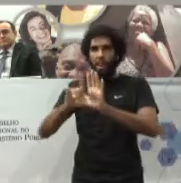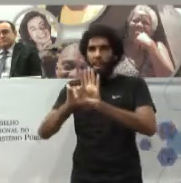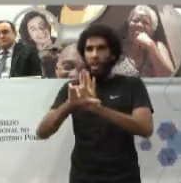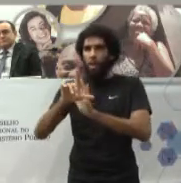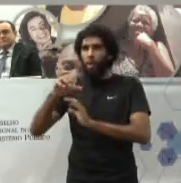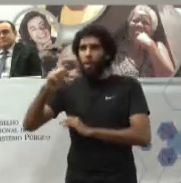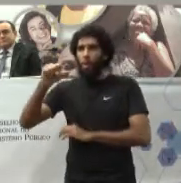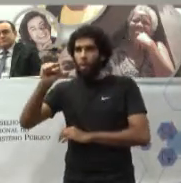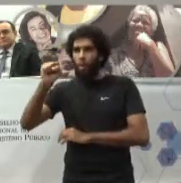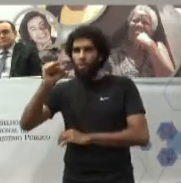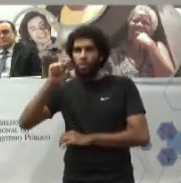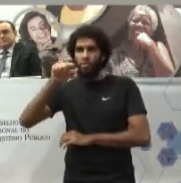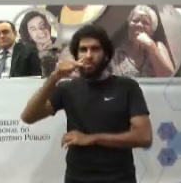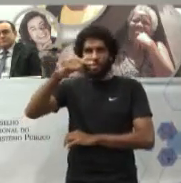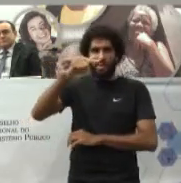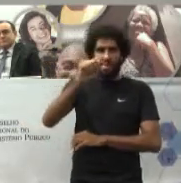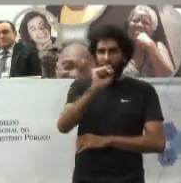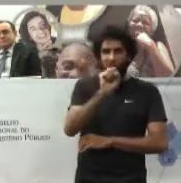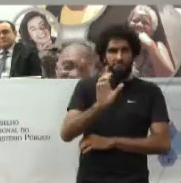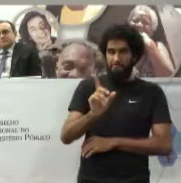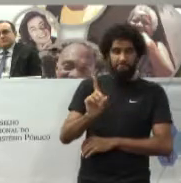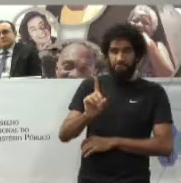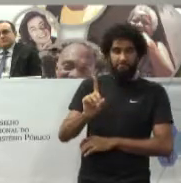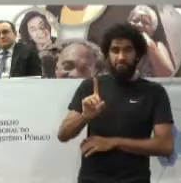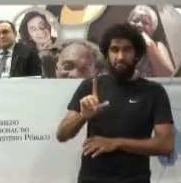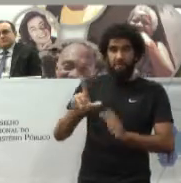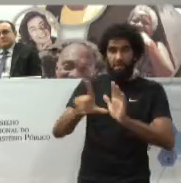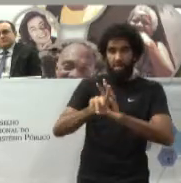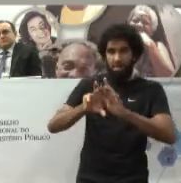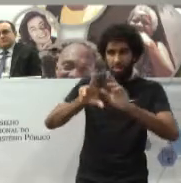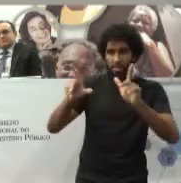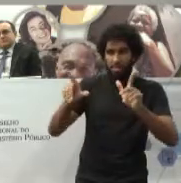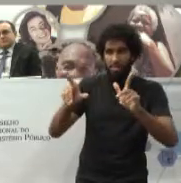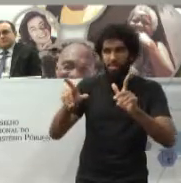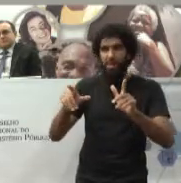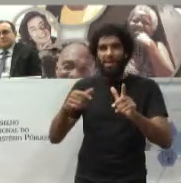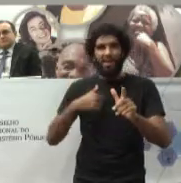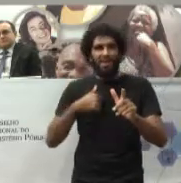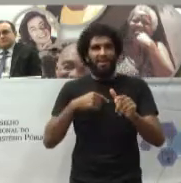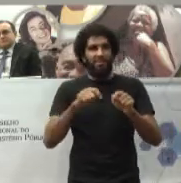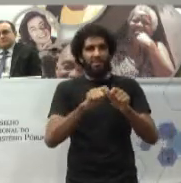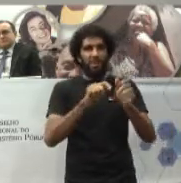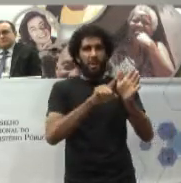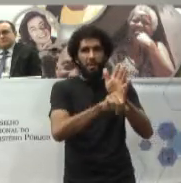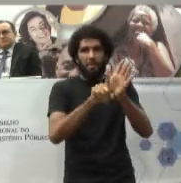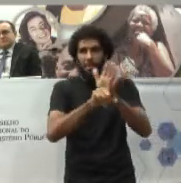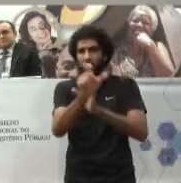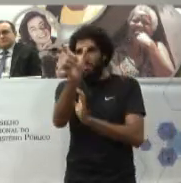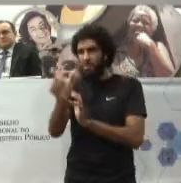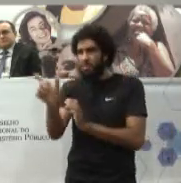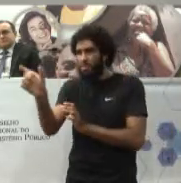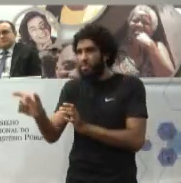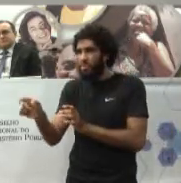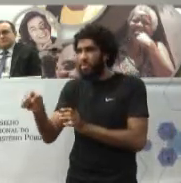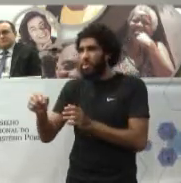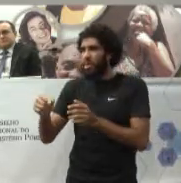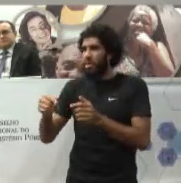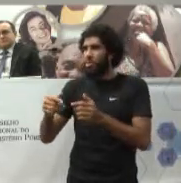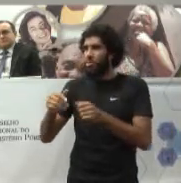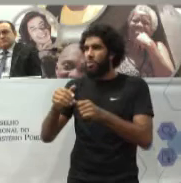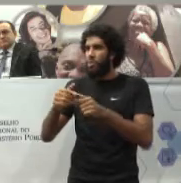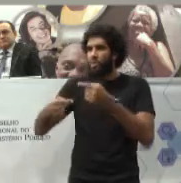embora a a a pergunta que iria fazer para os magistrados que estava aqui há no debate anterior